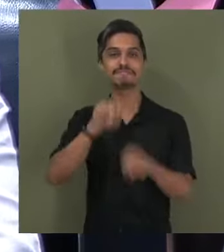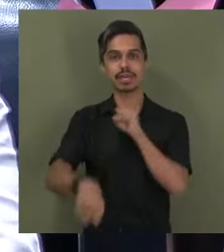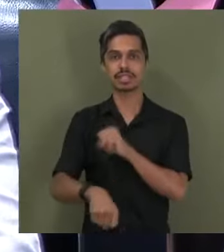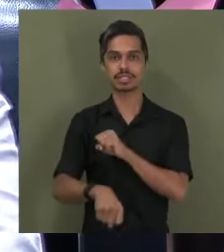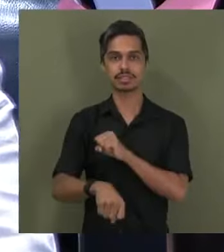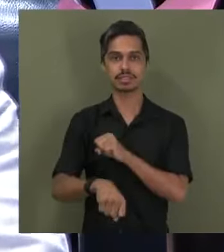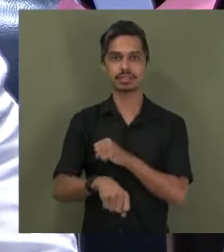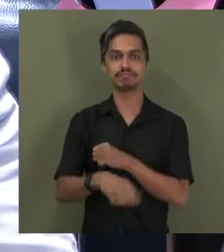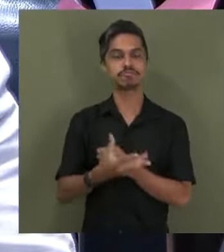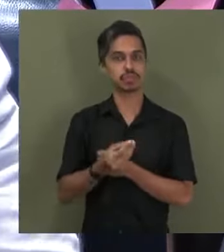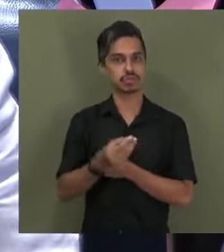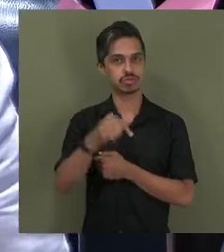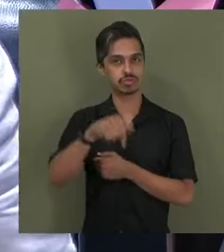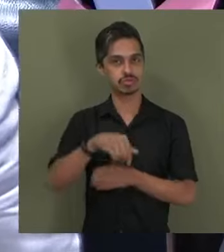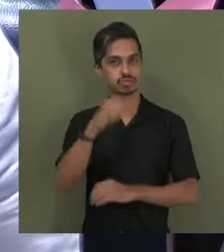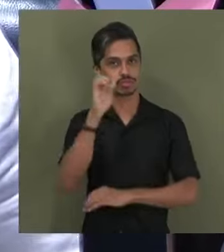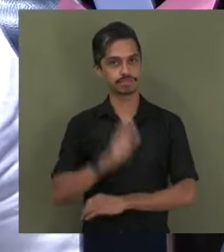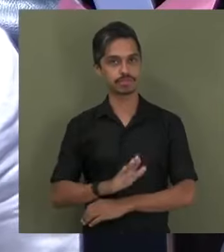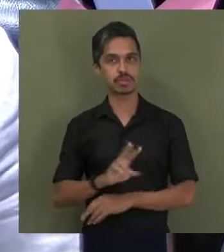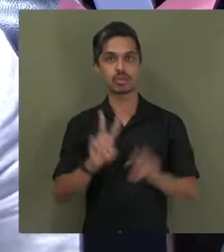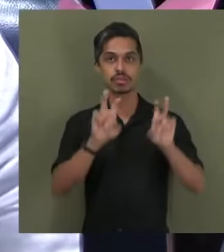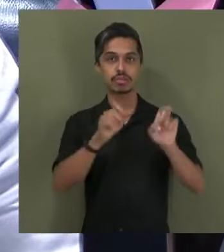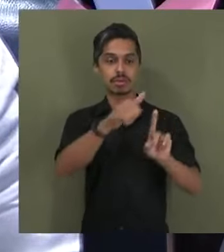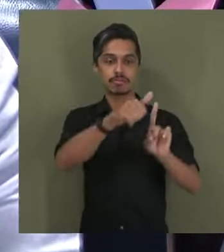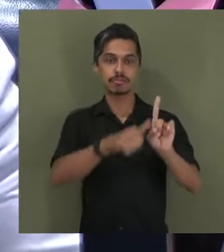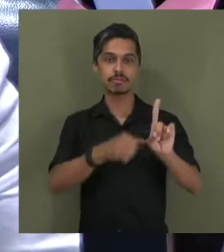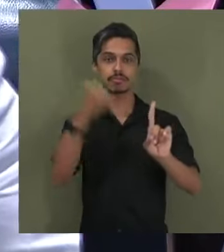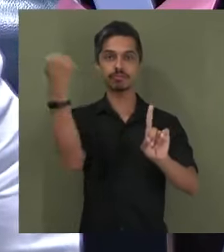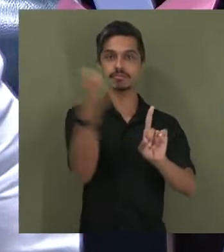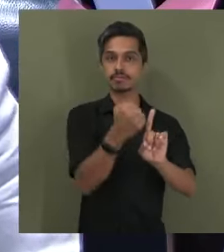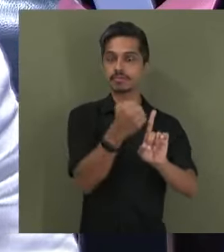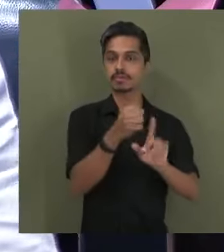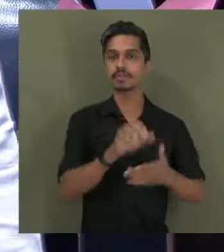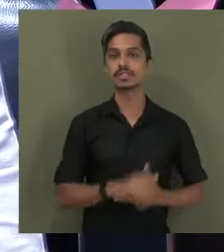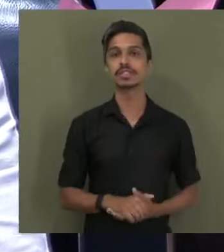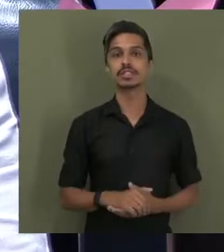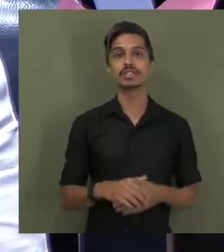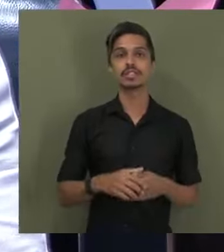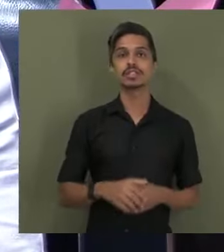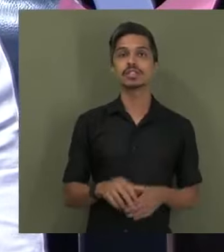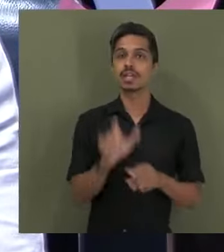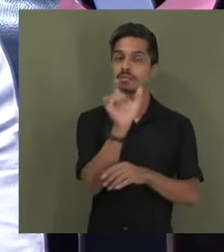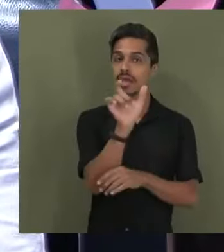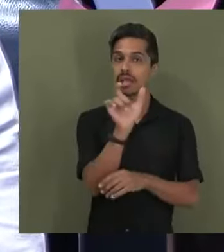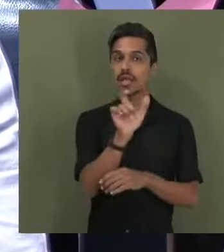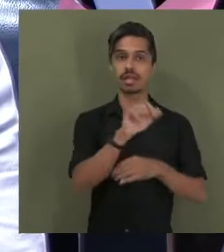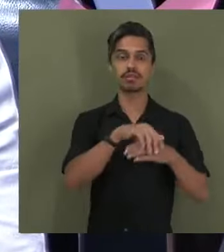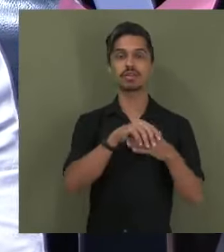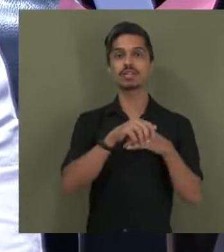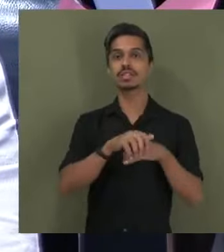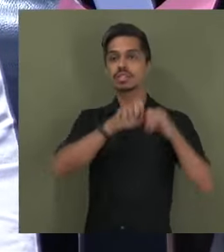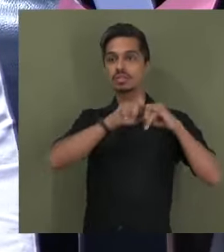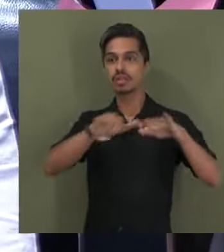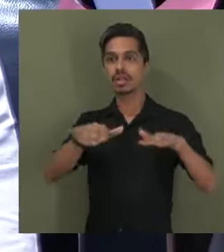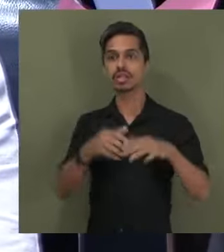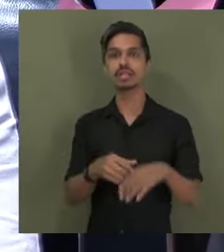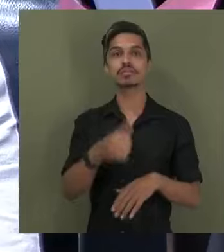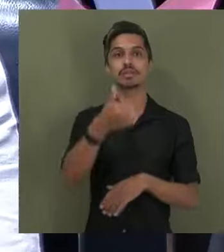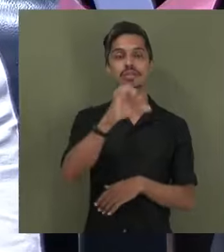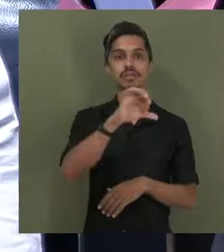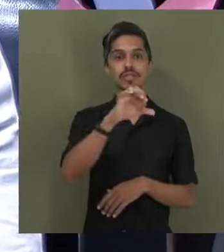Brasil. O termo feminicídio foi difundido na década de 1970 pela